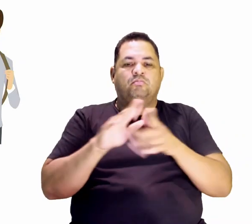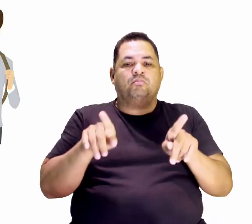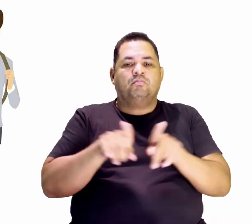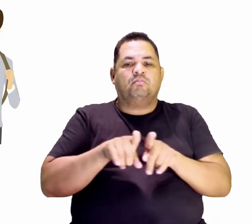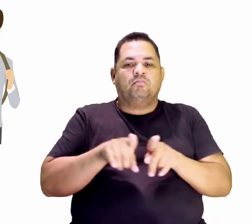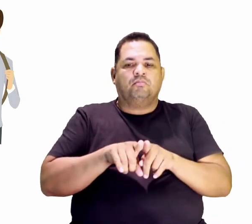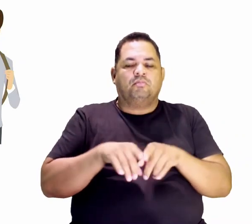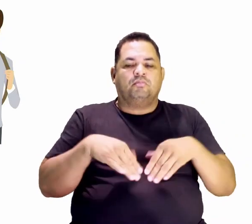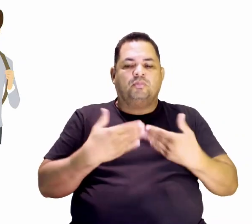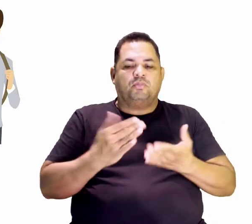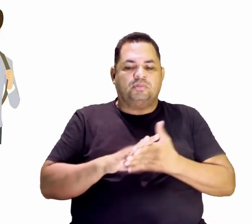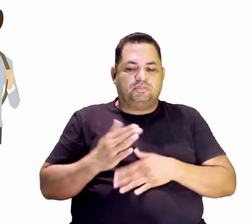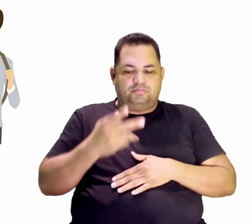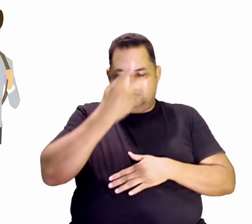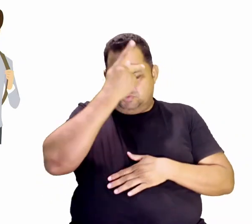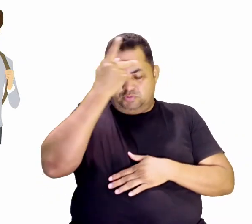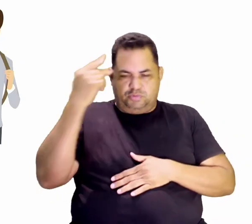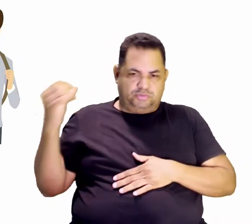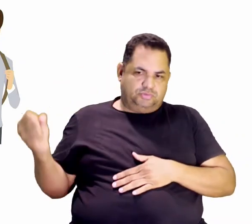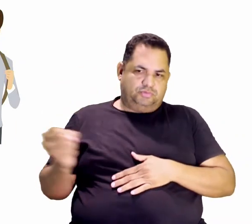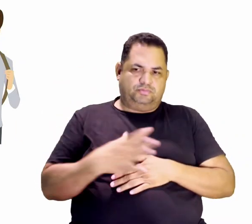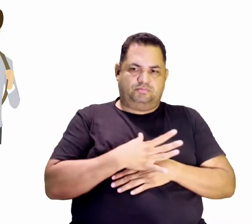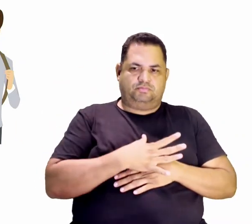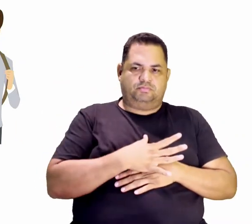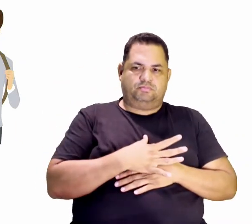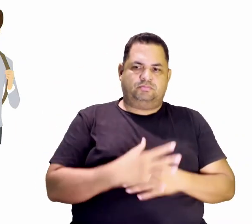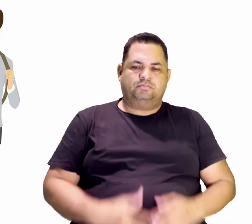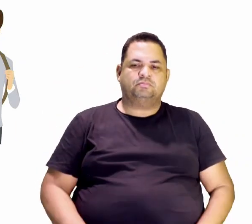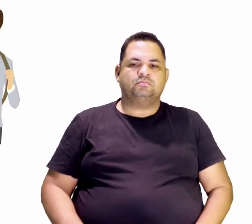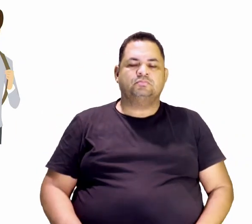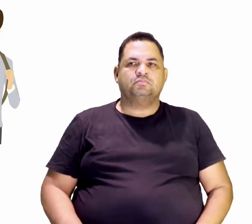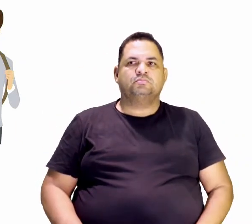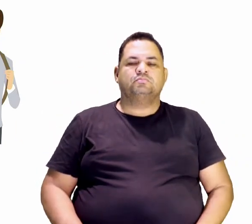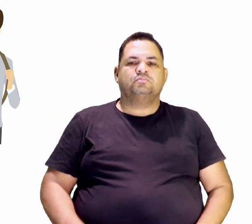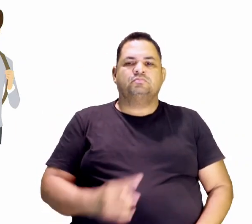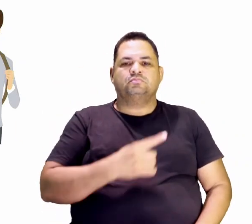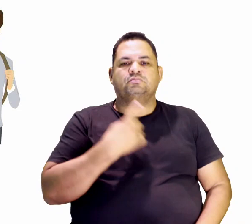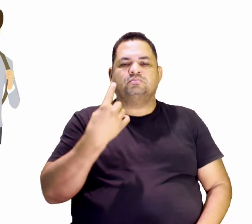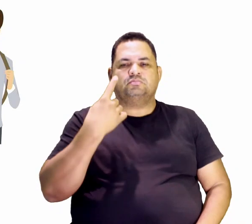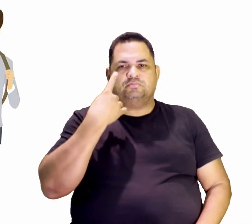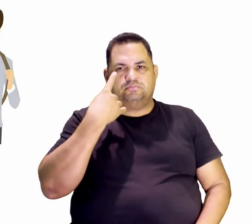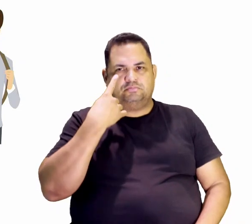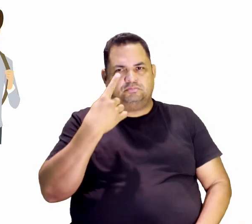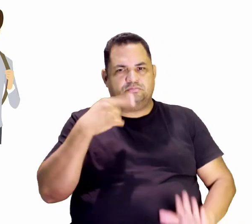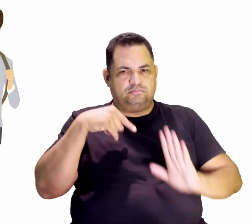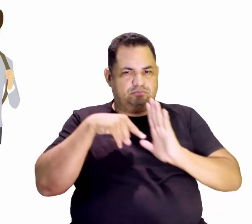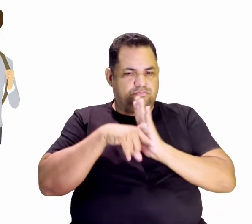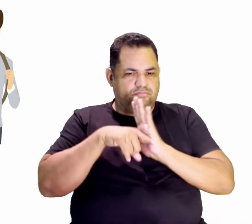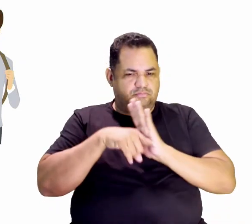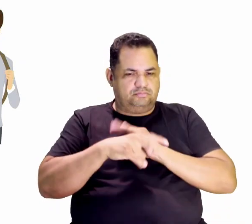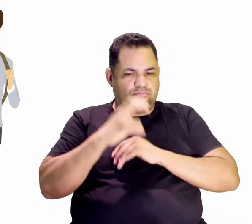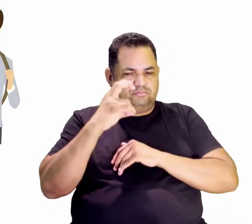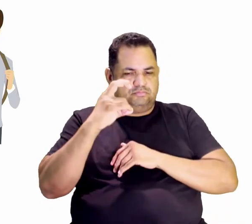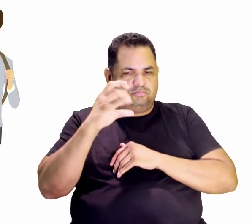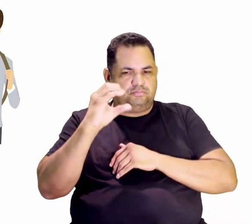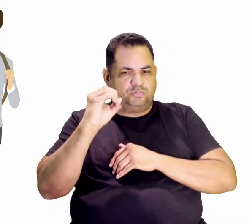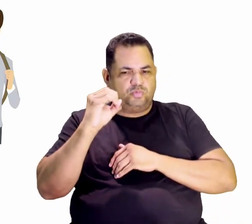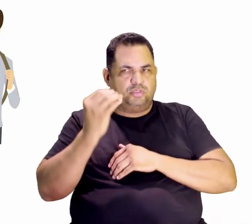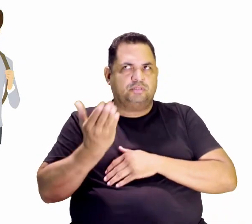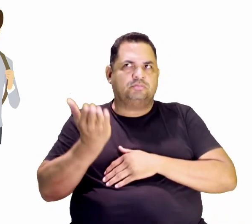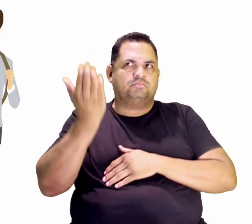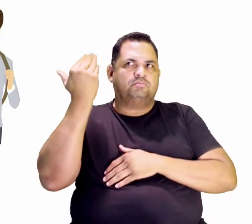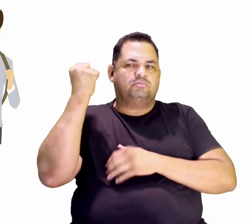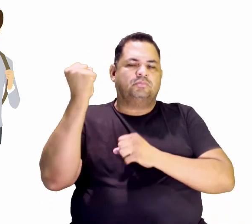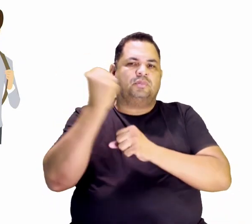na adolescência, né? A gente, se for analisar a adolescência, sei lá, 50 anos atrás, o perfil